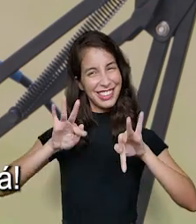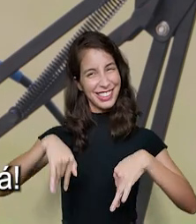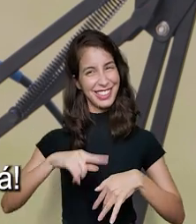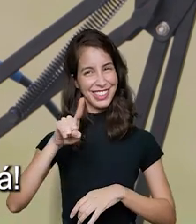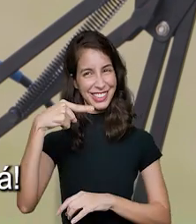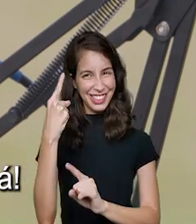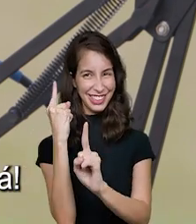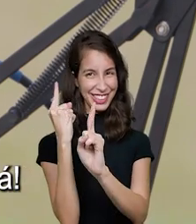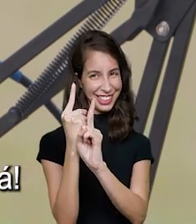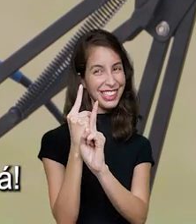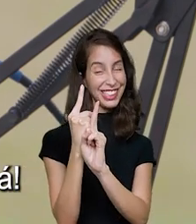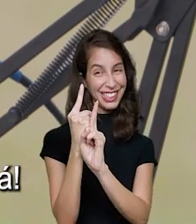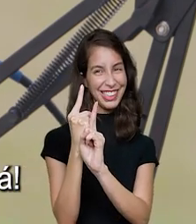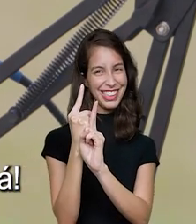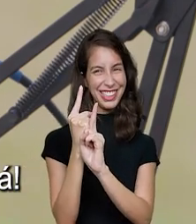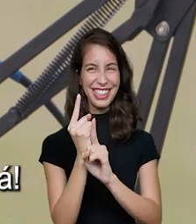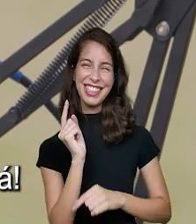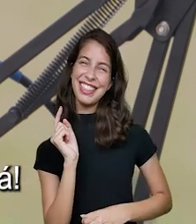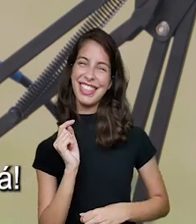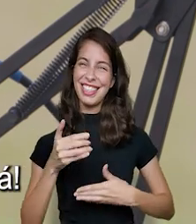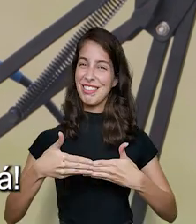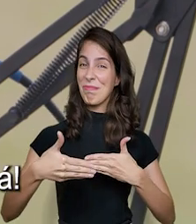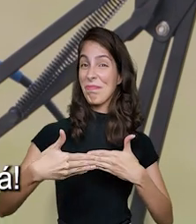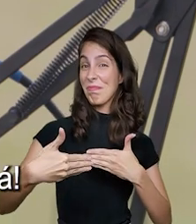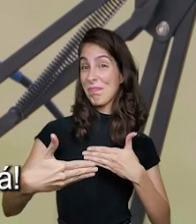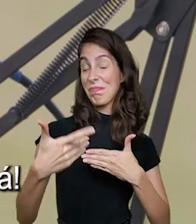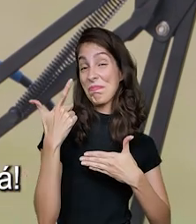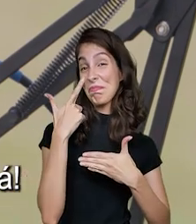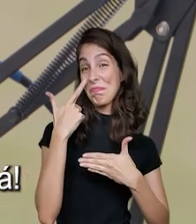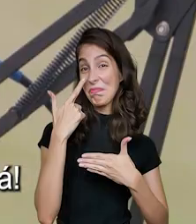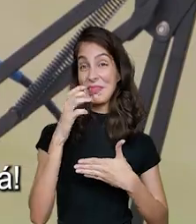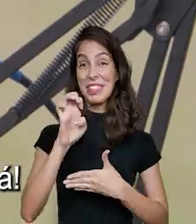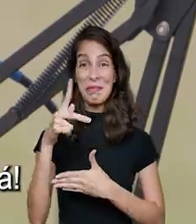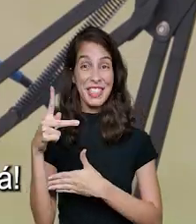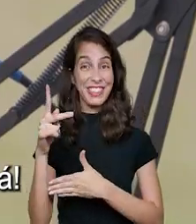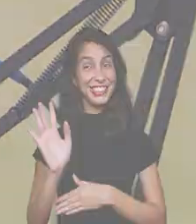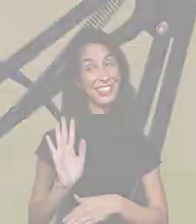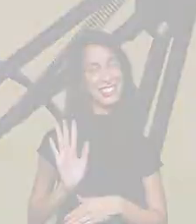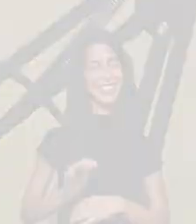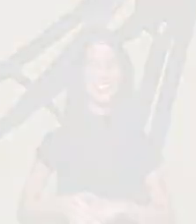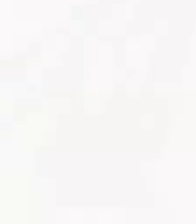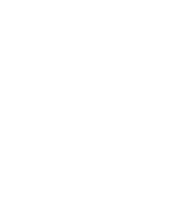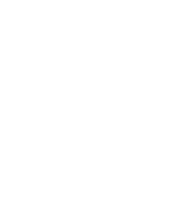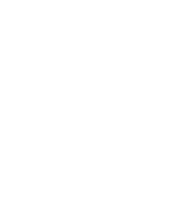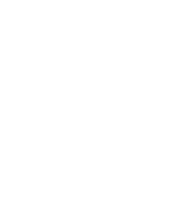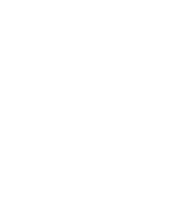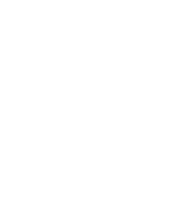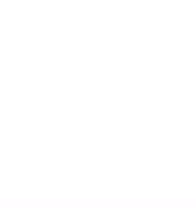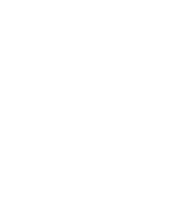aqui e a gente se encontra qualquer hora dessa no próximo episódio quem sabe até